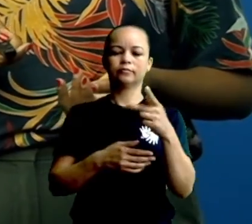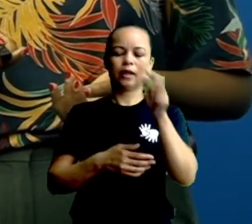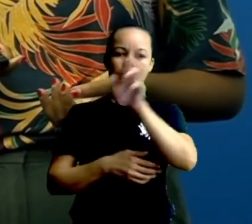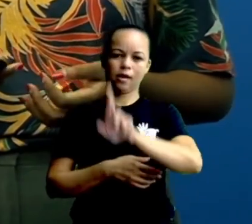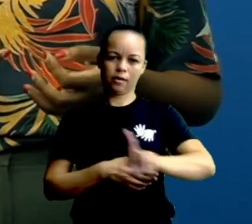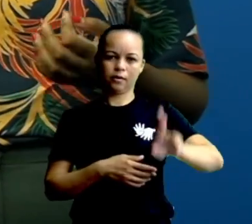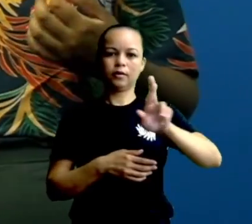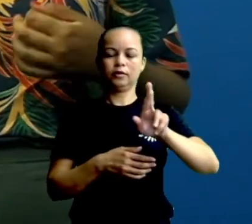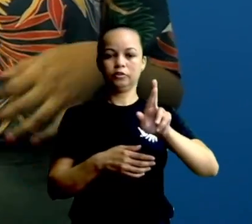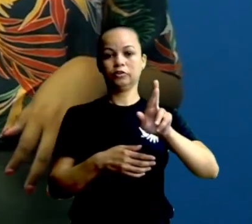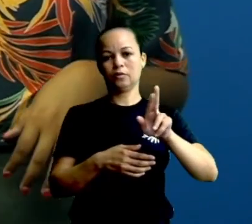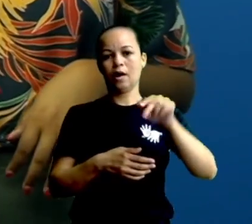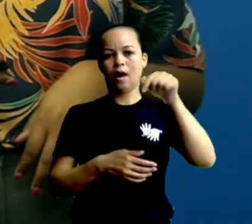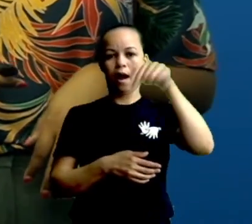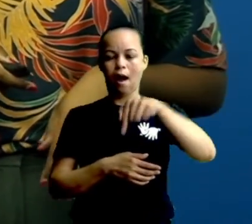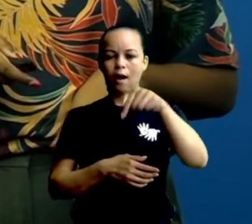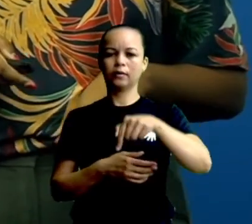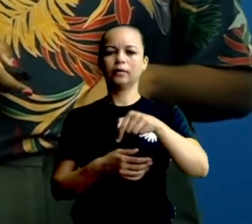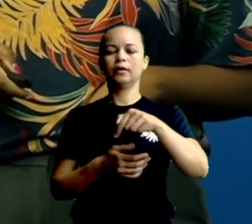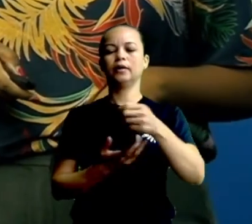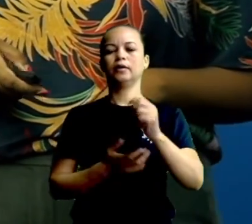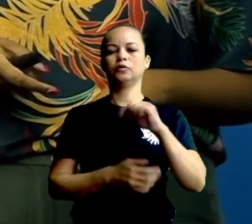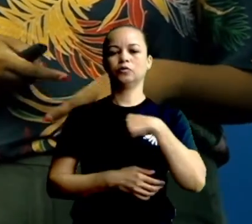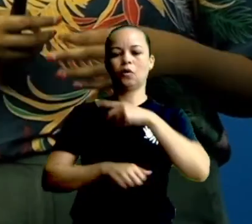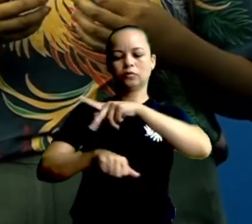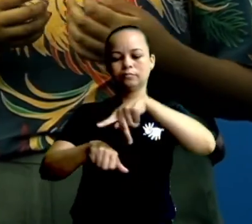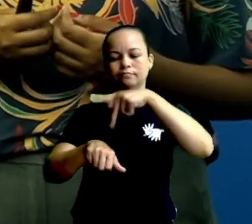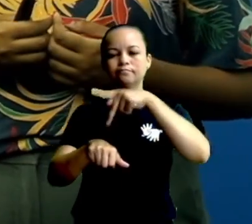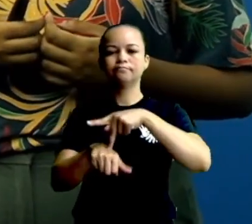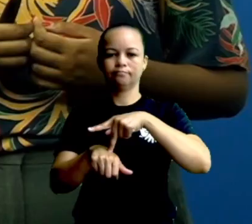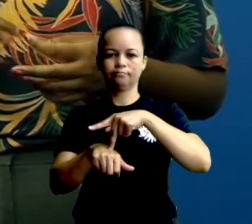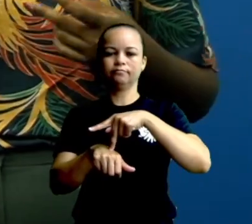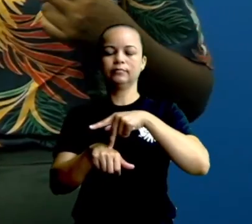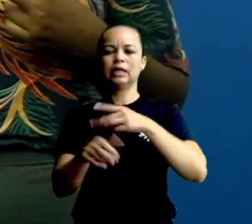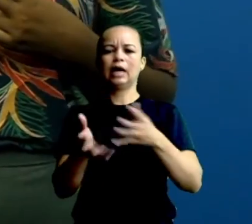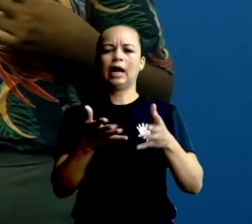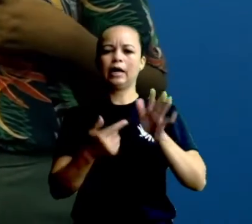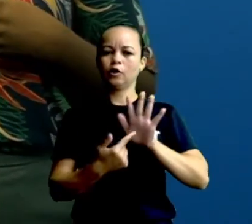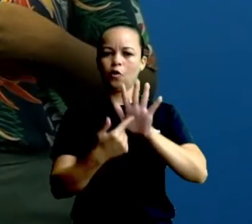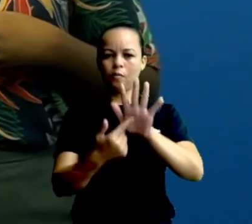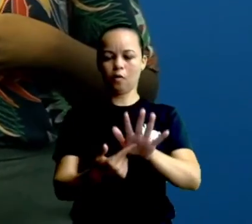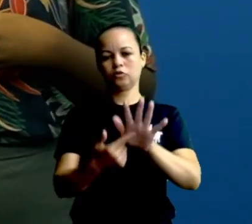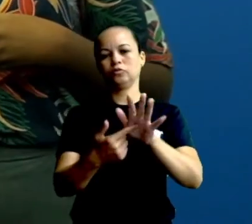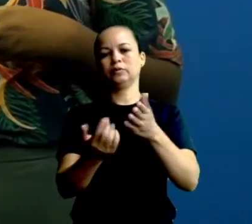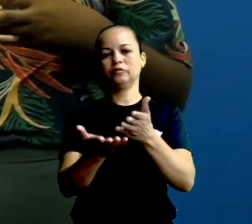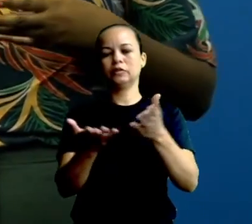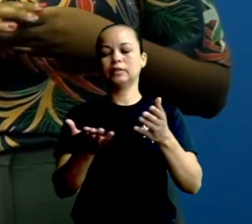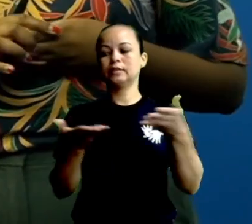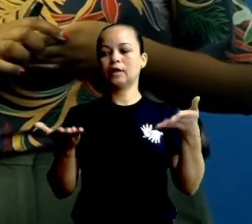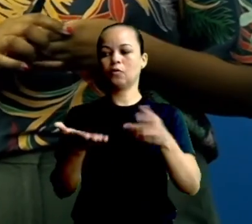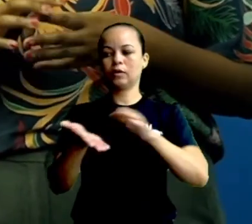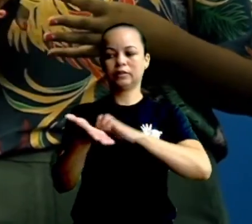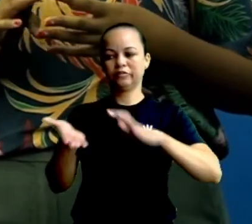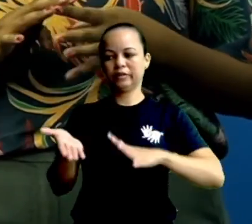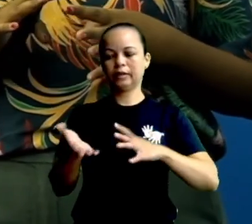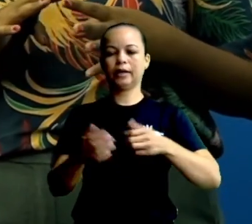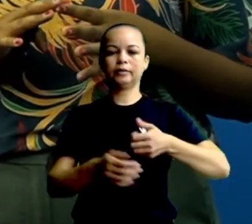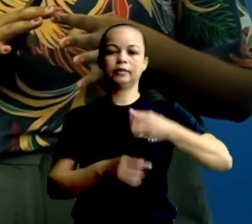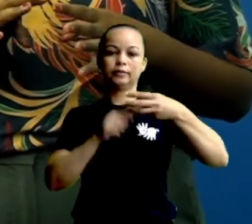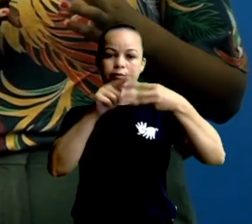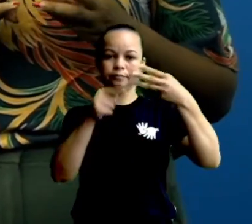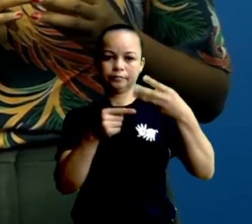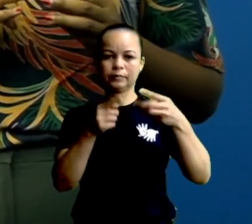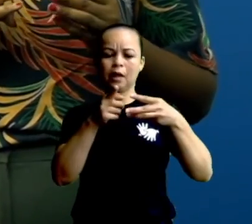dessas religiões aqui no nosso país, tá? E aí eu deixo para vocês 3 questões. A primeira, qual